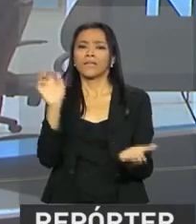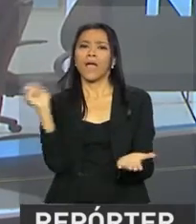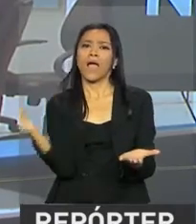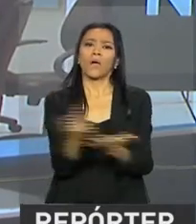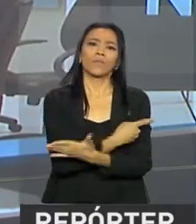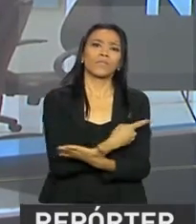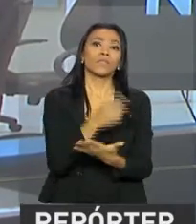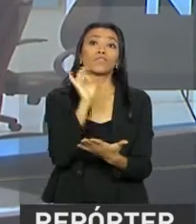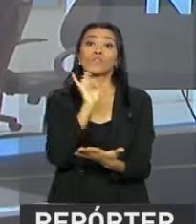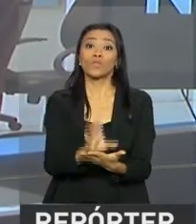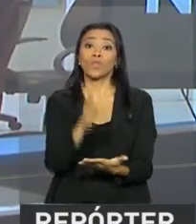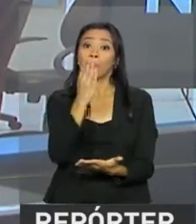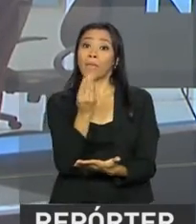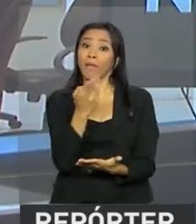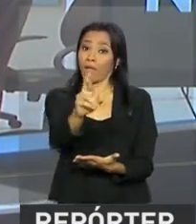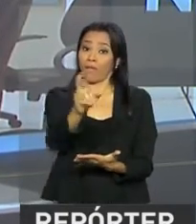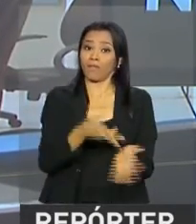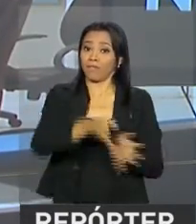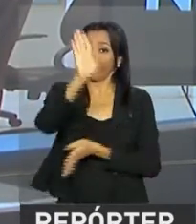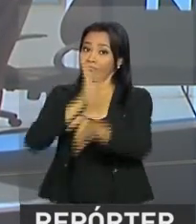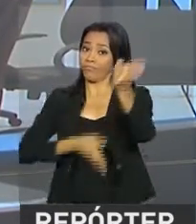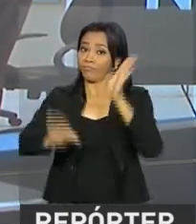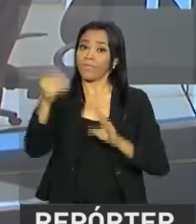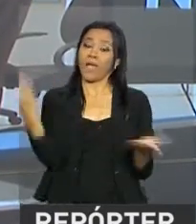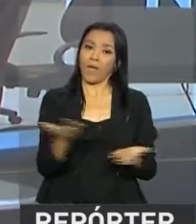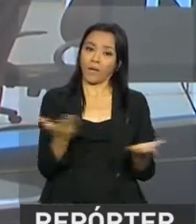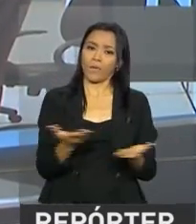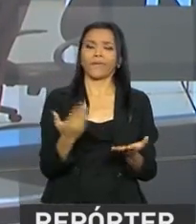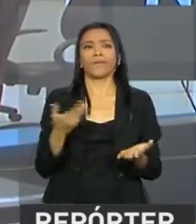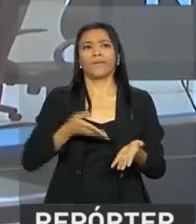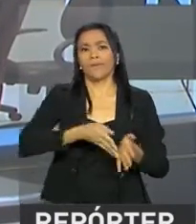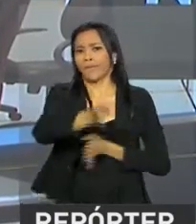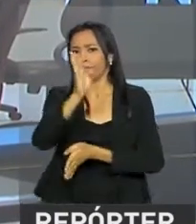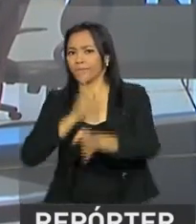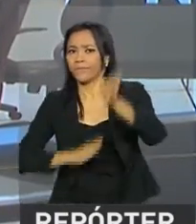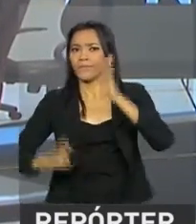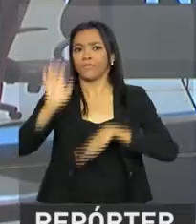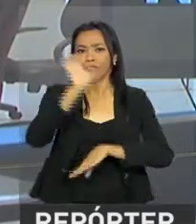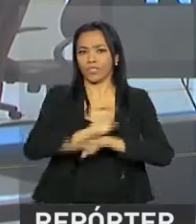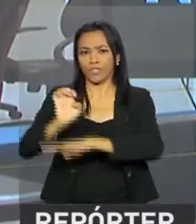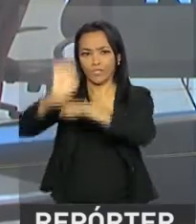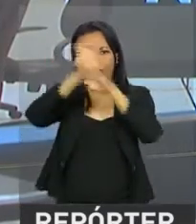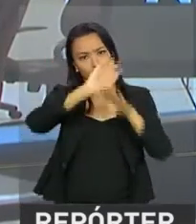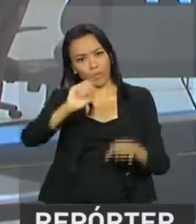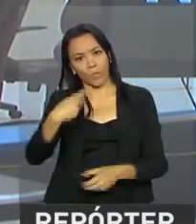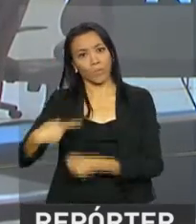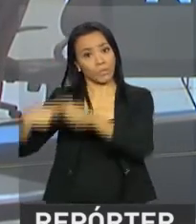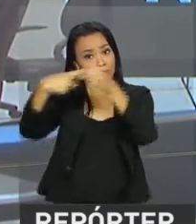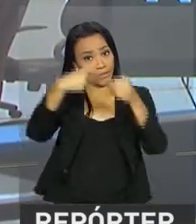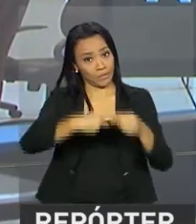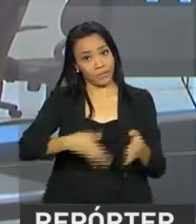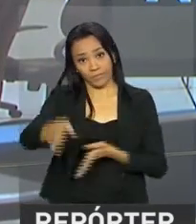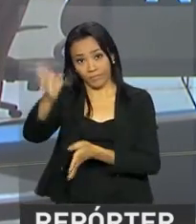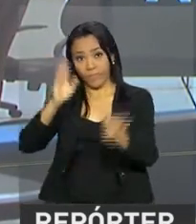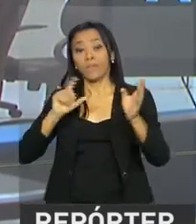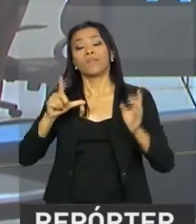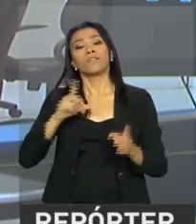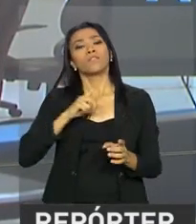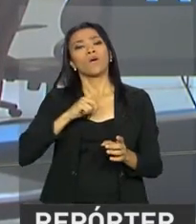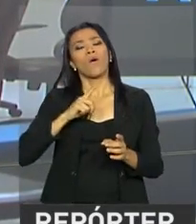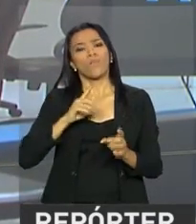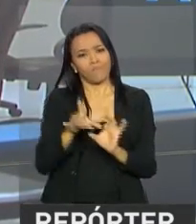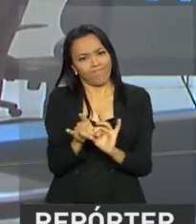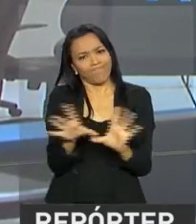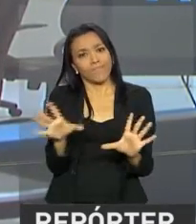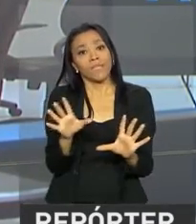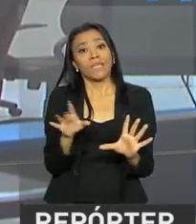estradas federais. O desconto para multas em estradas estaduais ou municipais vai estar disponível à medida que